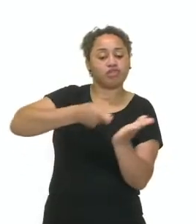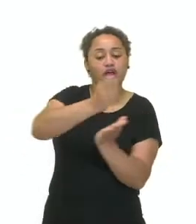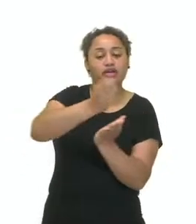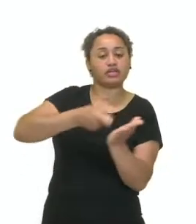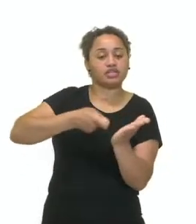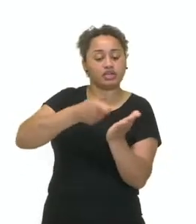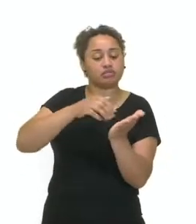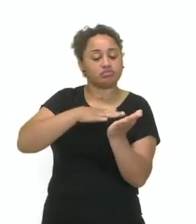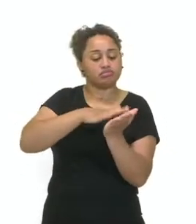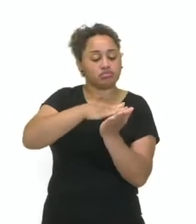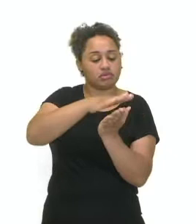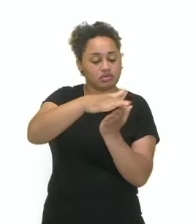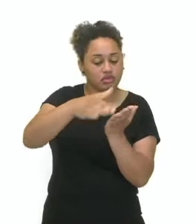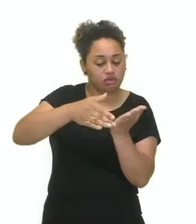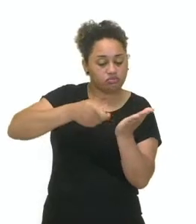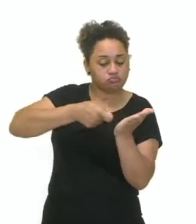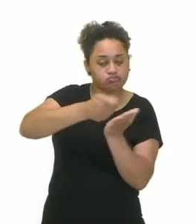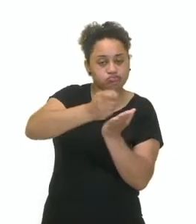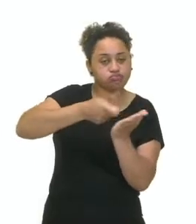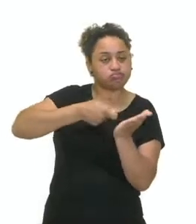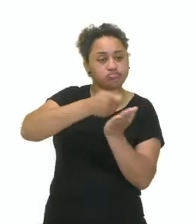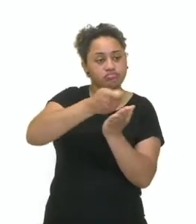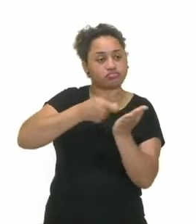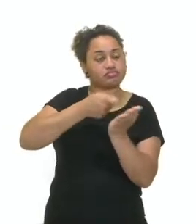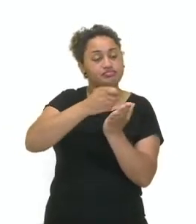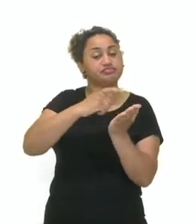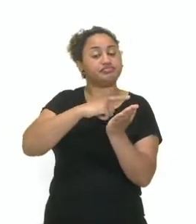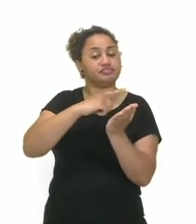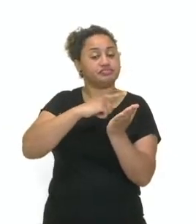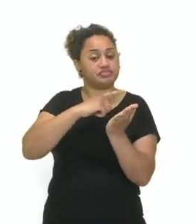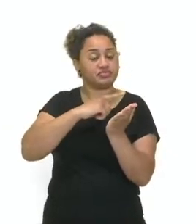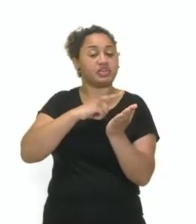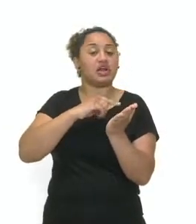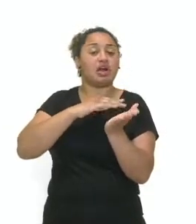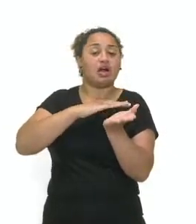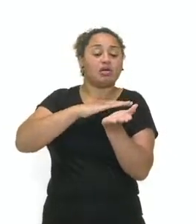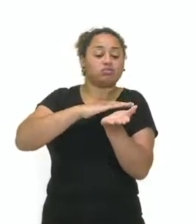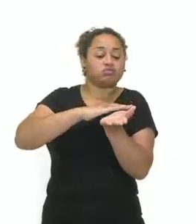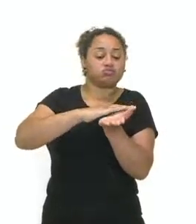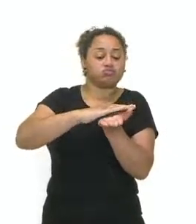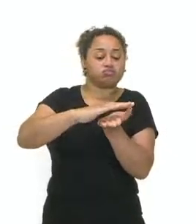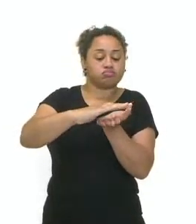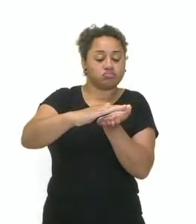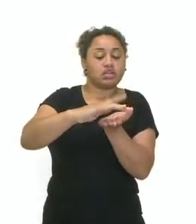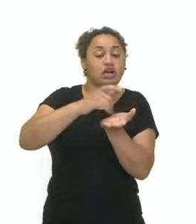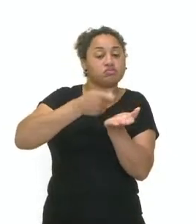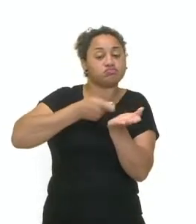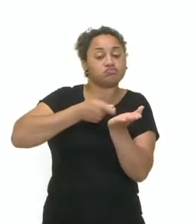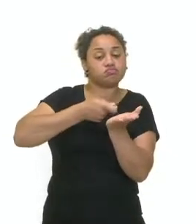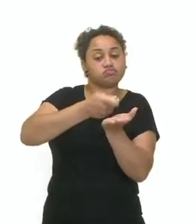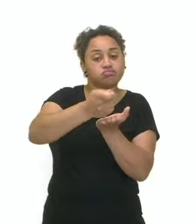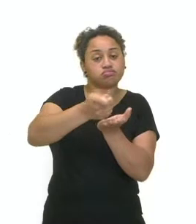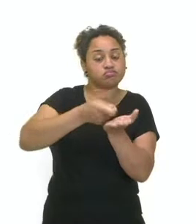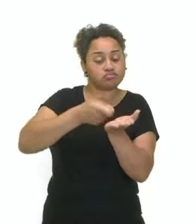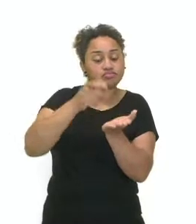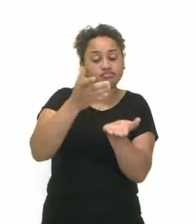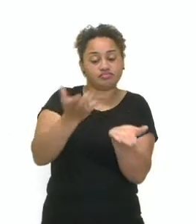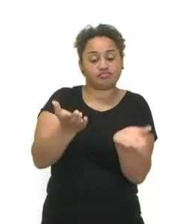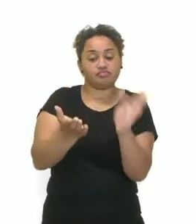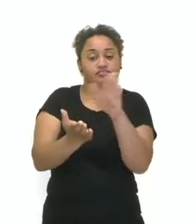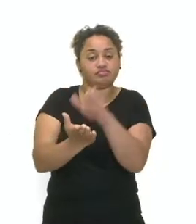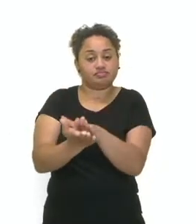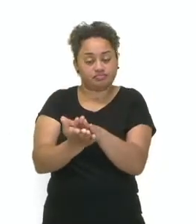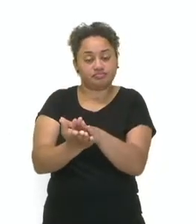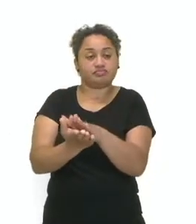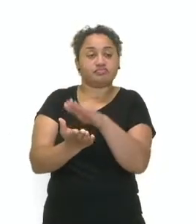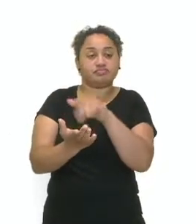todas as partes entalhadas, né, elevadas do entalhe. Então, a parte que fica alto, quando você passar a tinta, é essa parte que vai